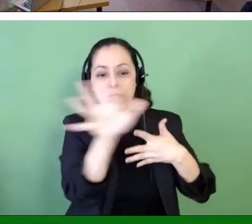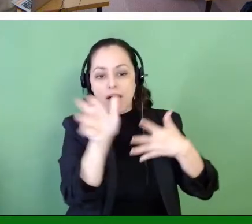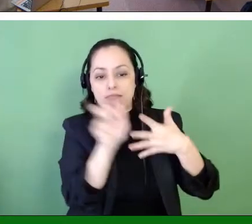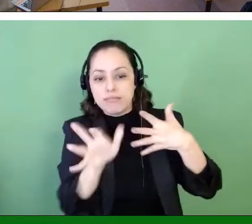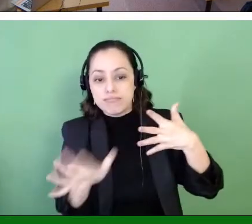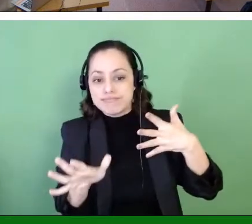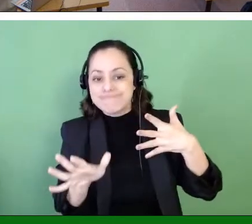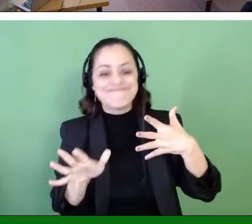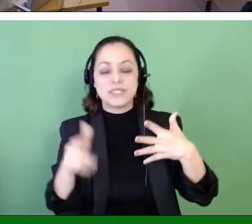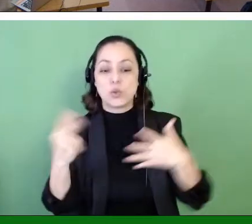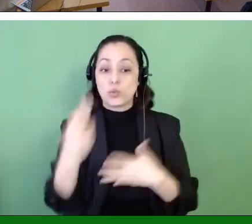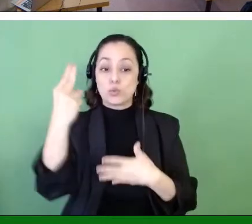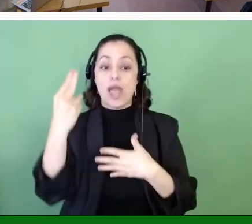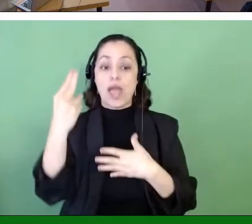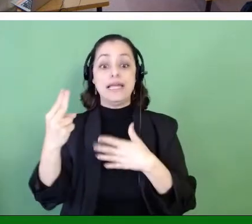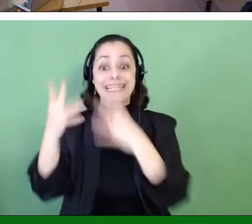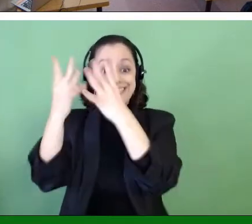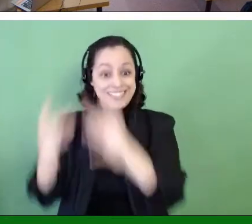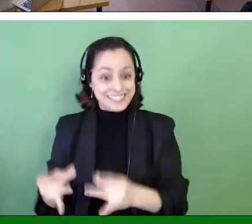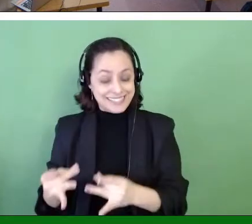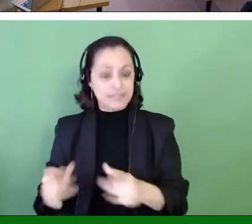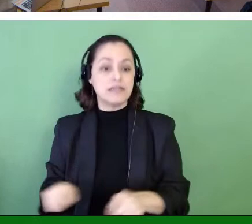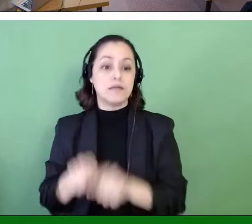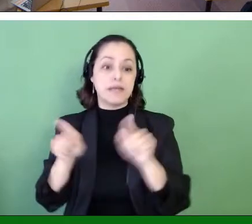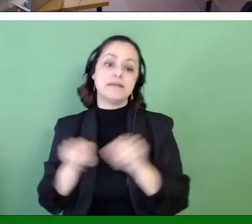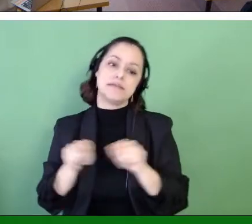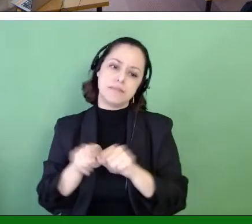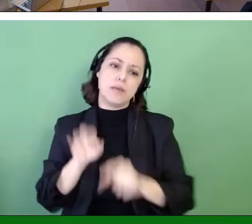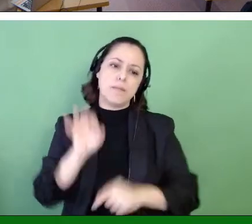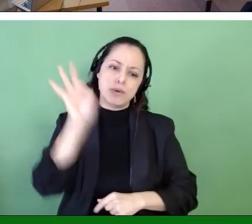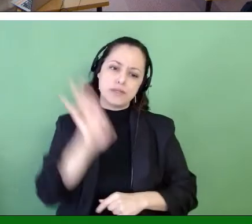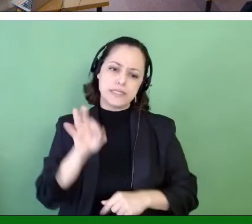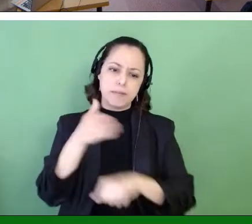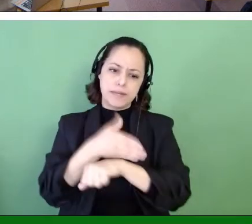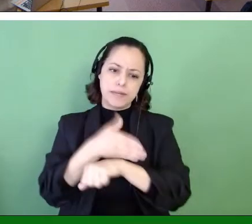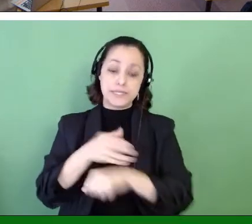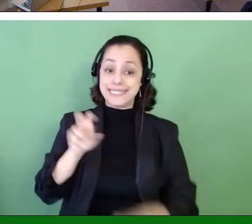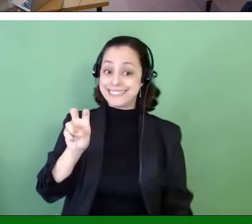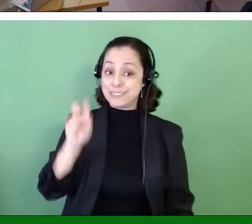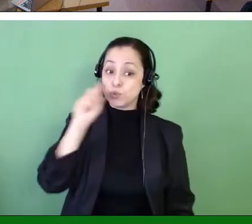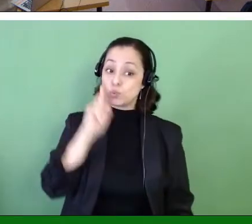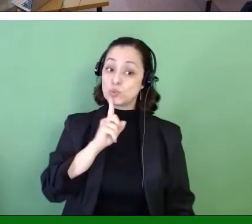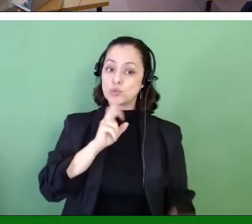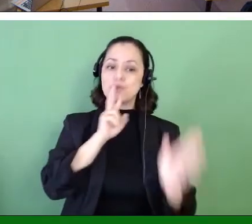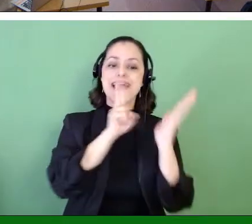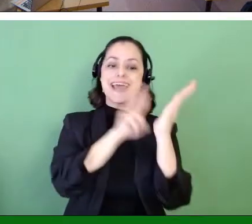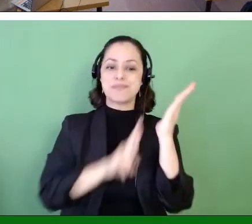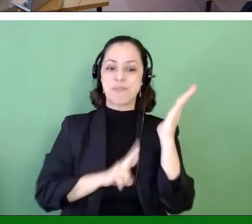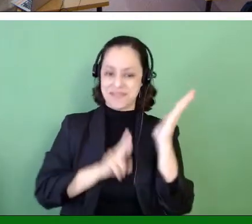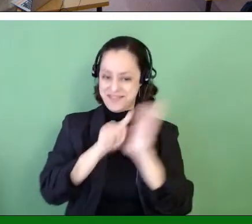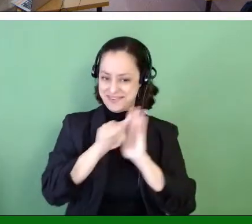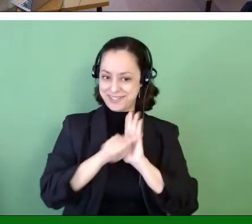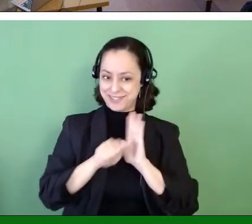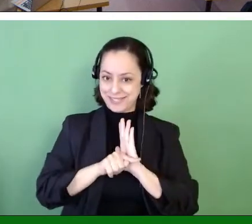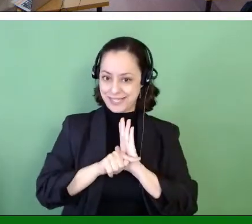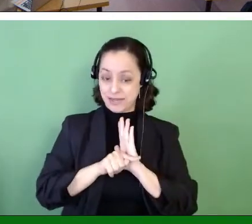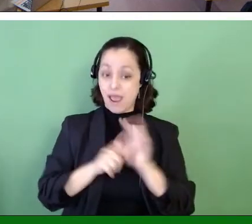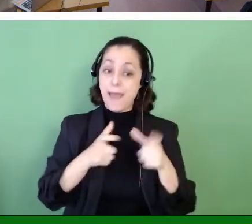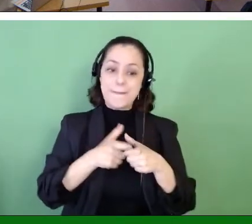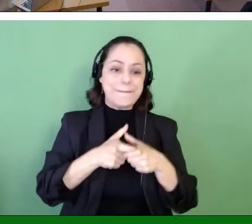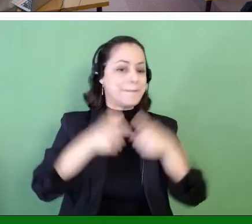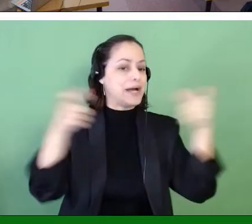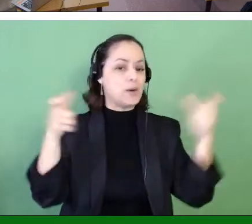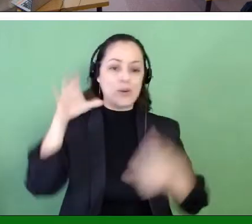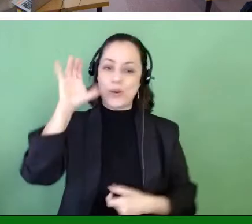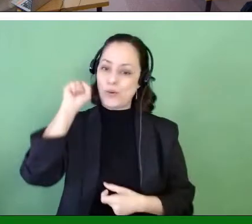gente menciona, e a proporção também dos nossos participantes, né? A gente tem 5 participantes surdos, enquanto a maioria ouvinte,